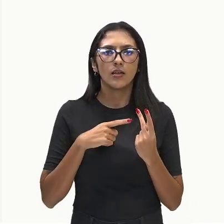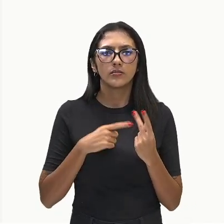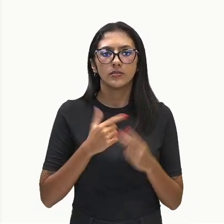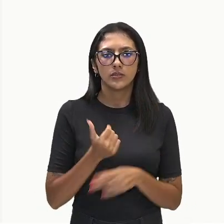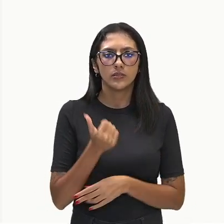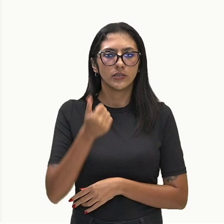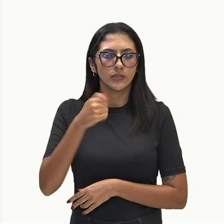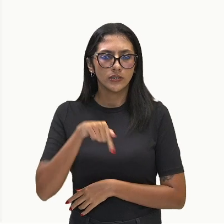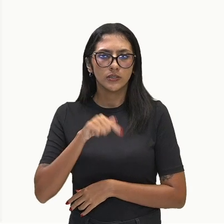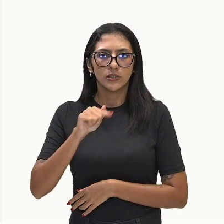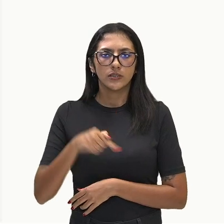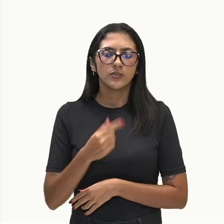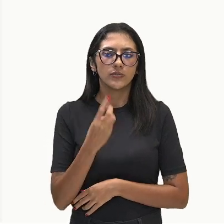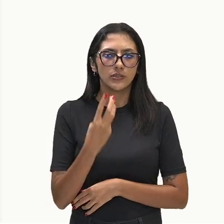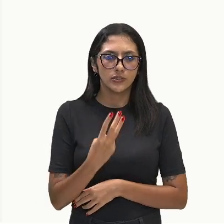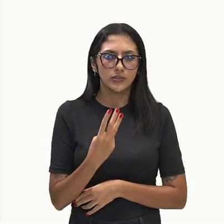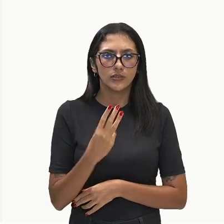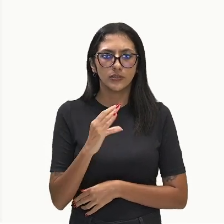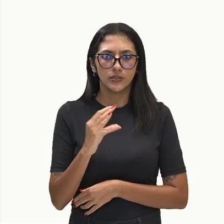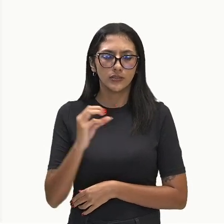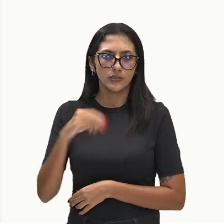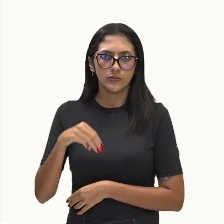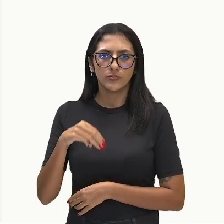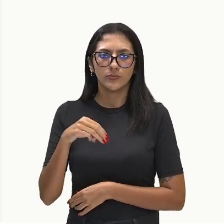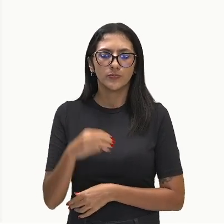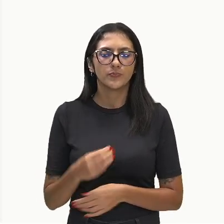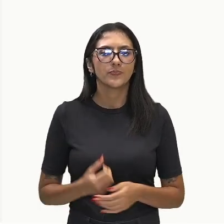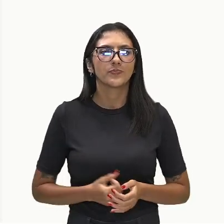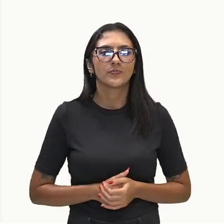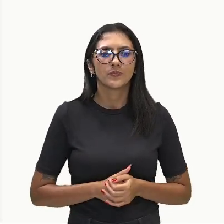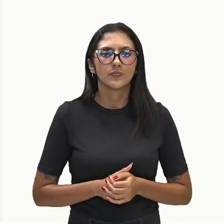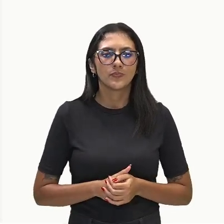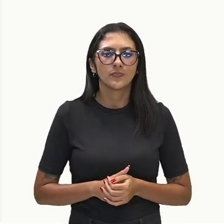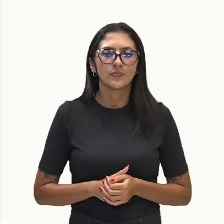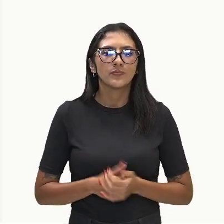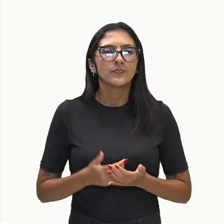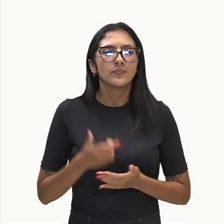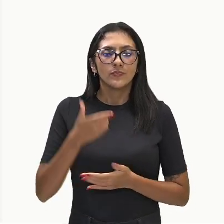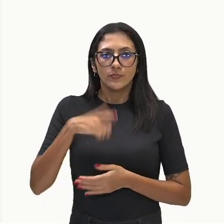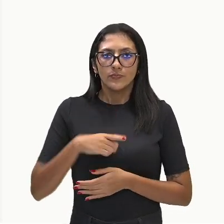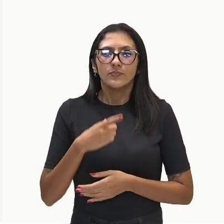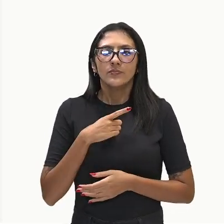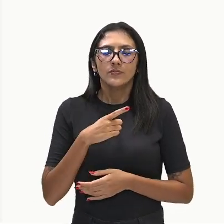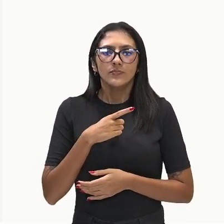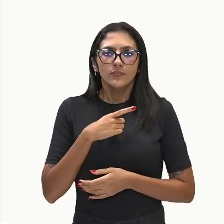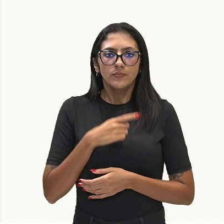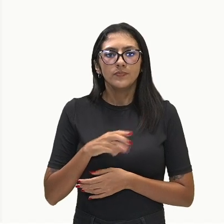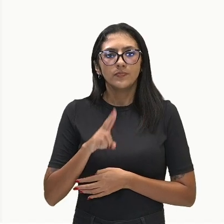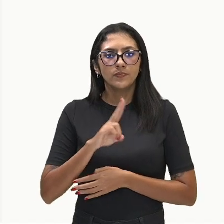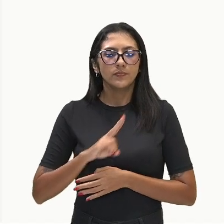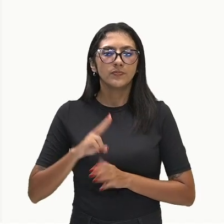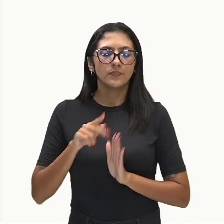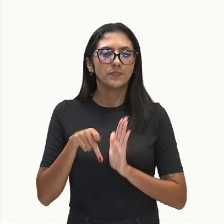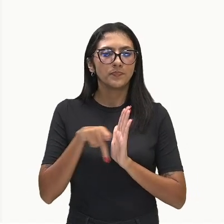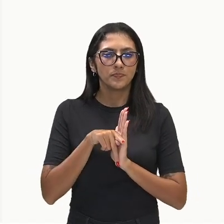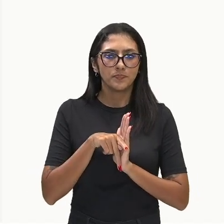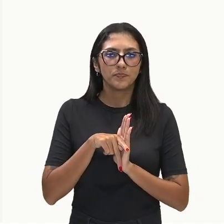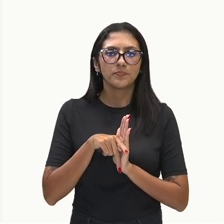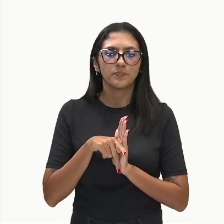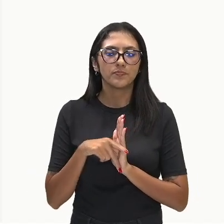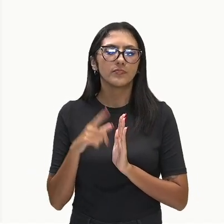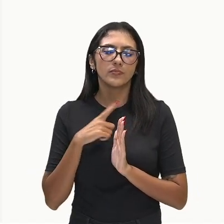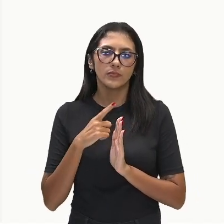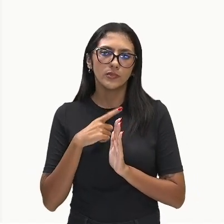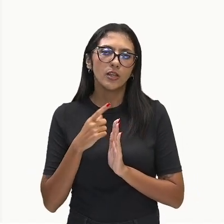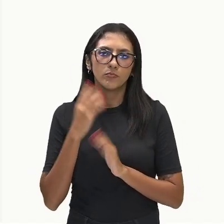17,3 centímetros. Então, novamente, aplicamos aqui a propriedade notável, onde a gente consegue usar o